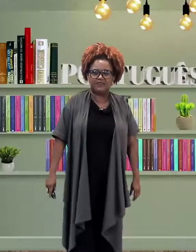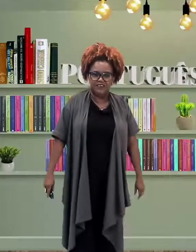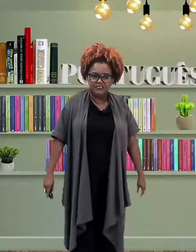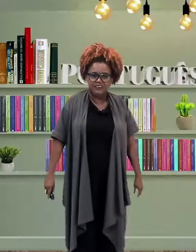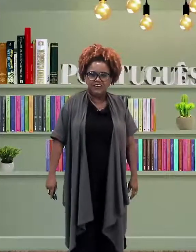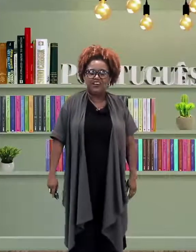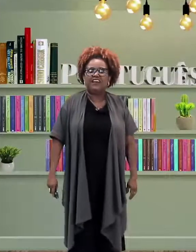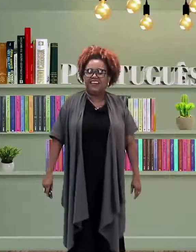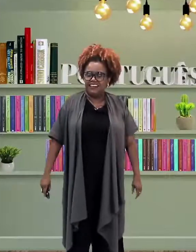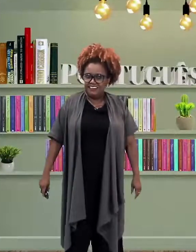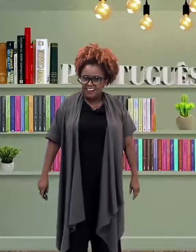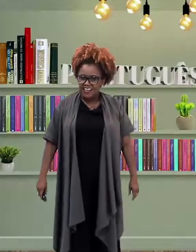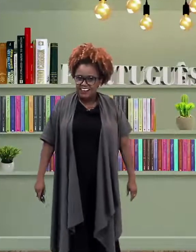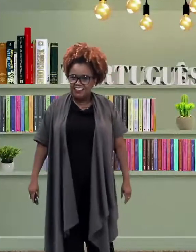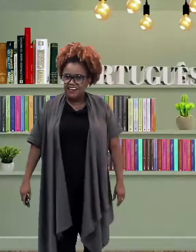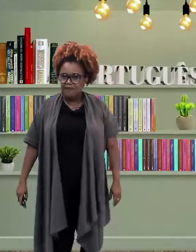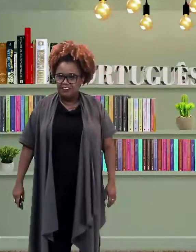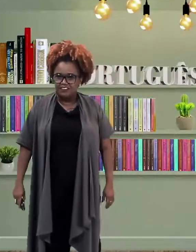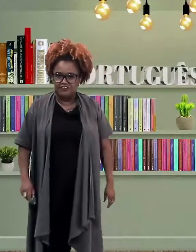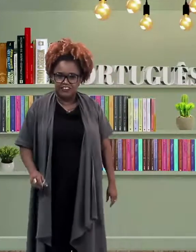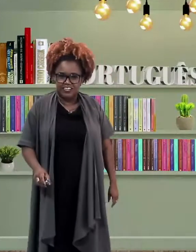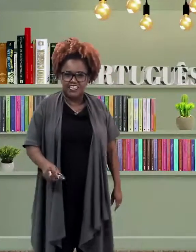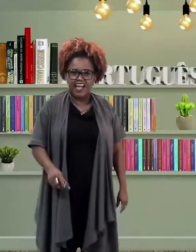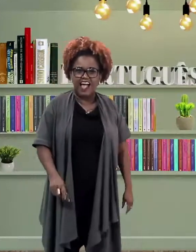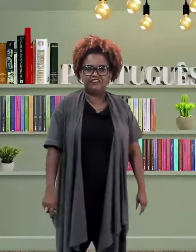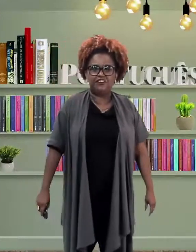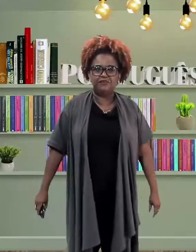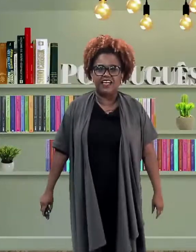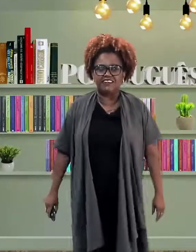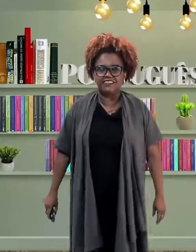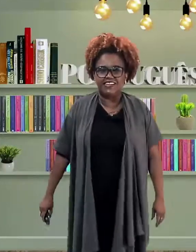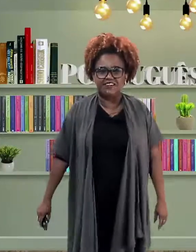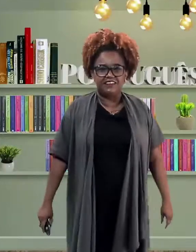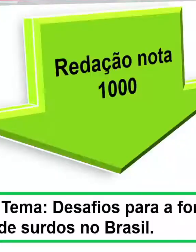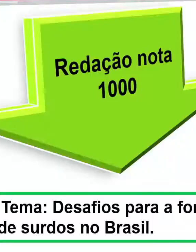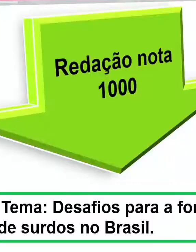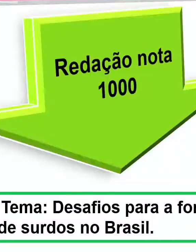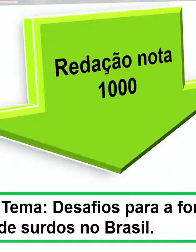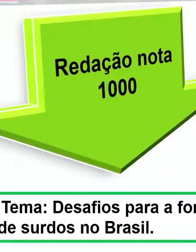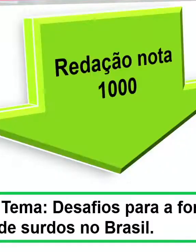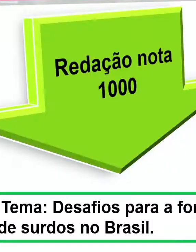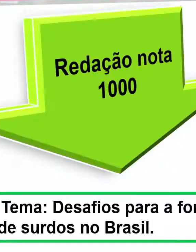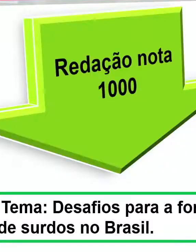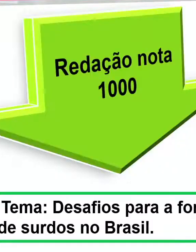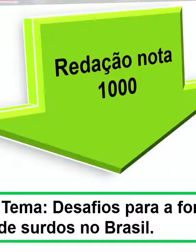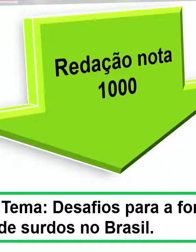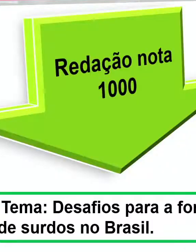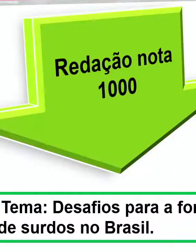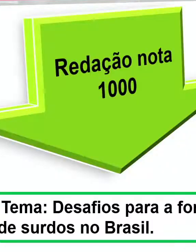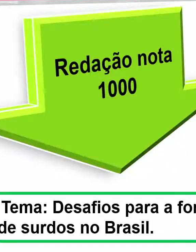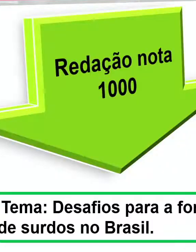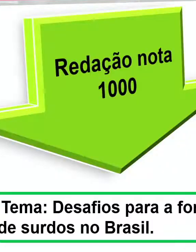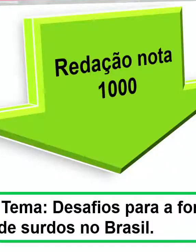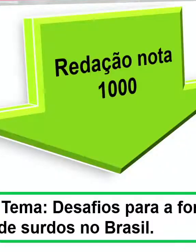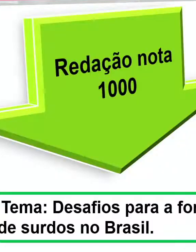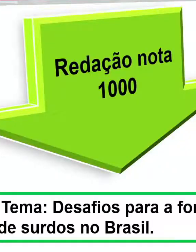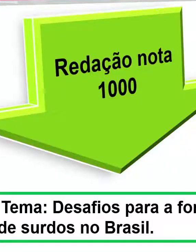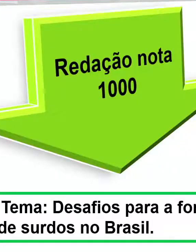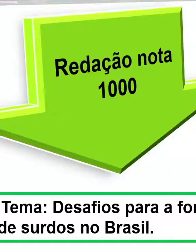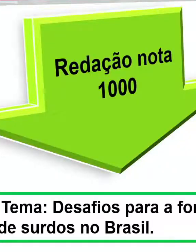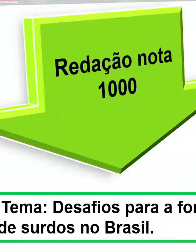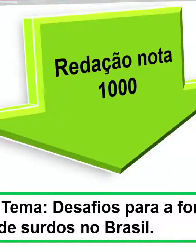mundo. Veja só esse exemplo. Ela iniciou com esse cenário, ou seja, ela já